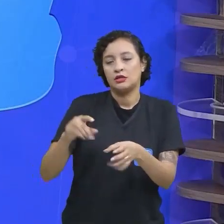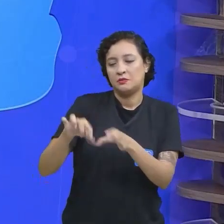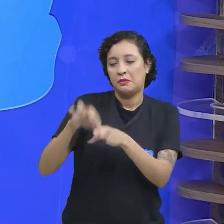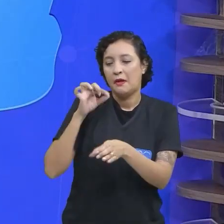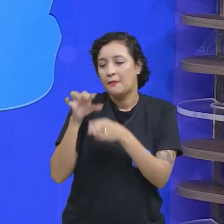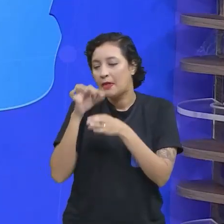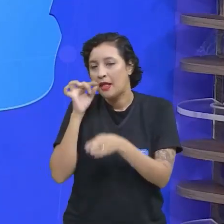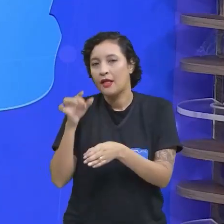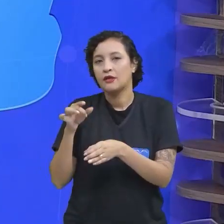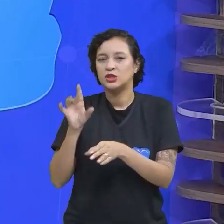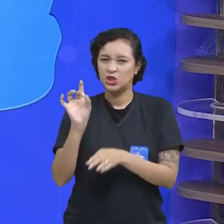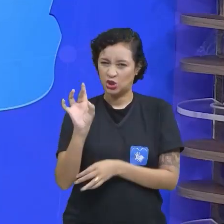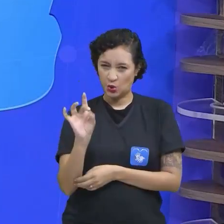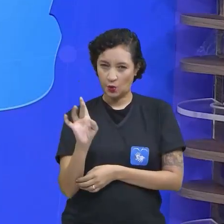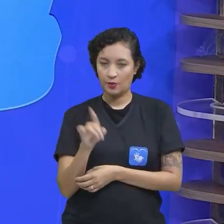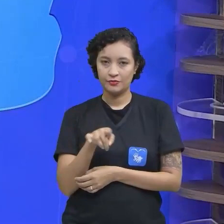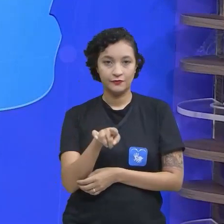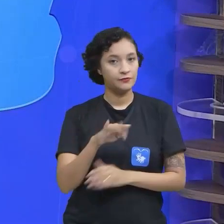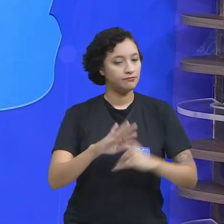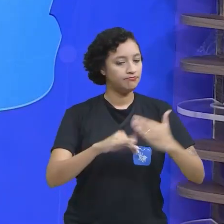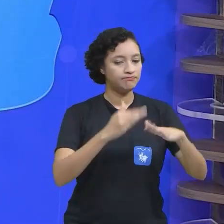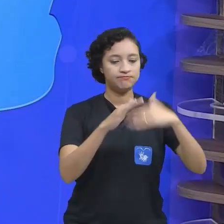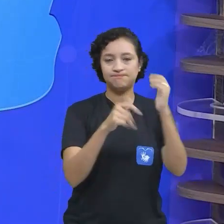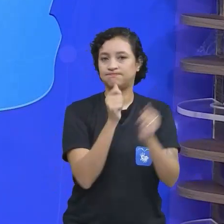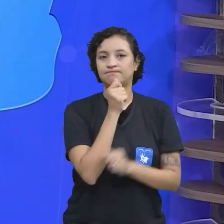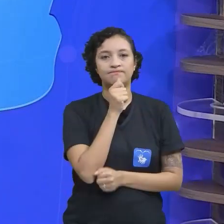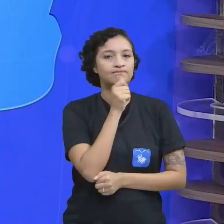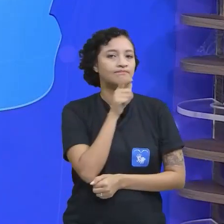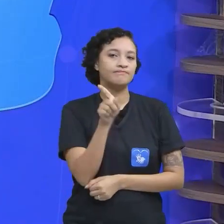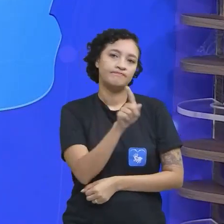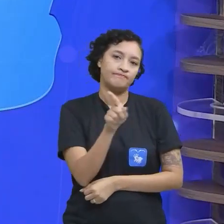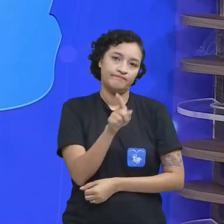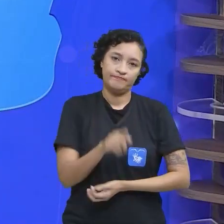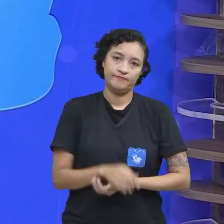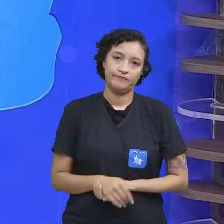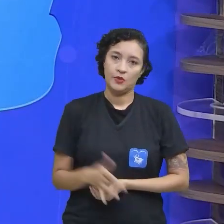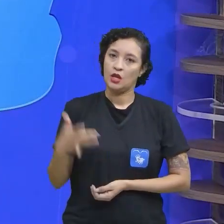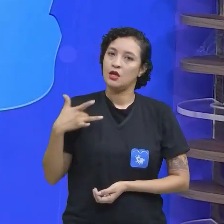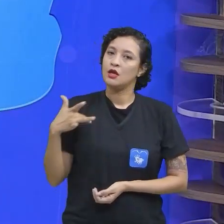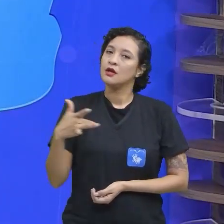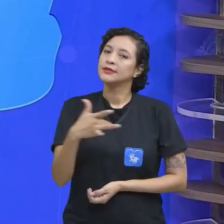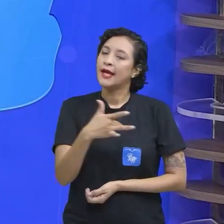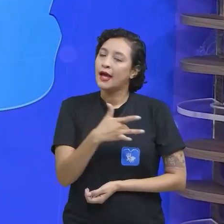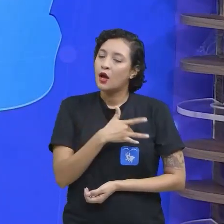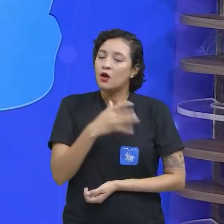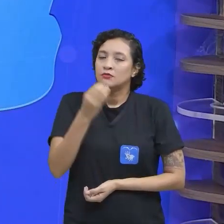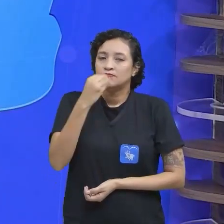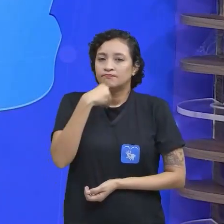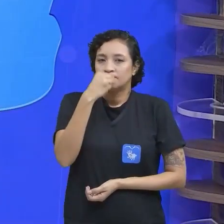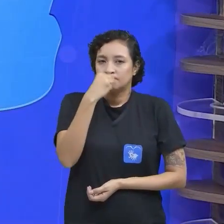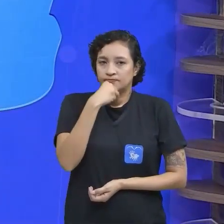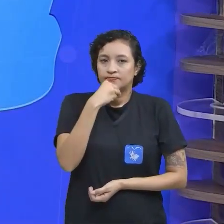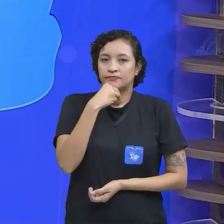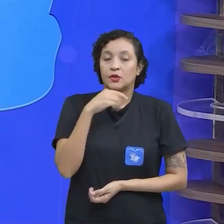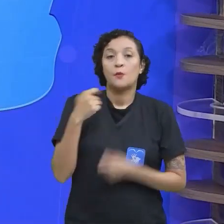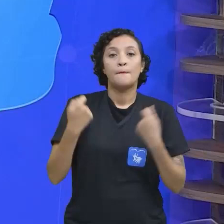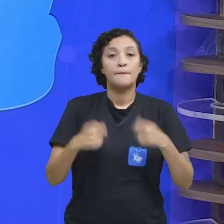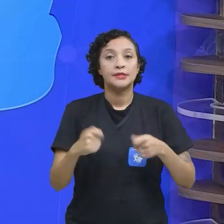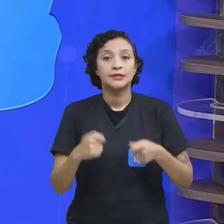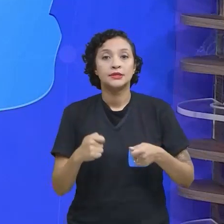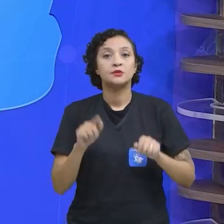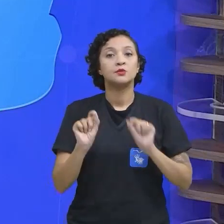você não vai se desenvolver bem. E a sua saúde também pode ficar fragilizada. Então, você precisa ter